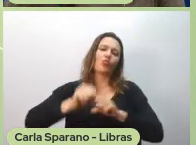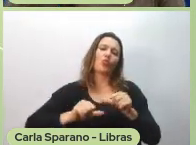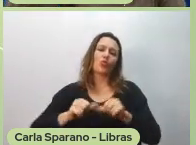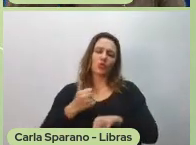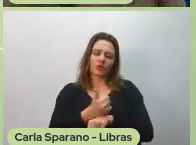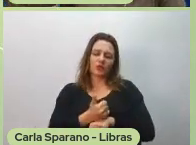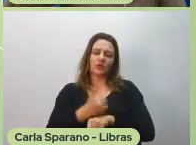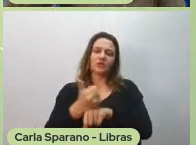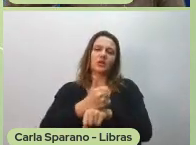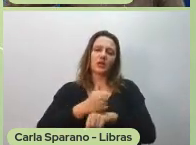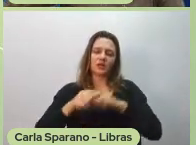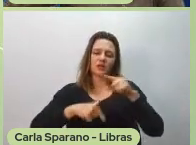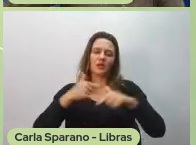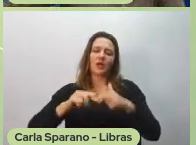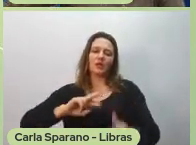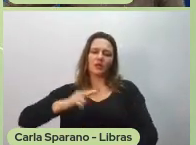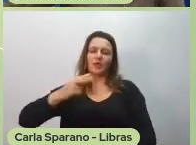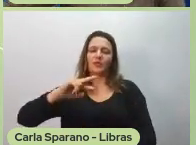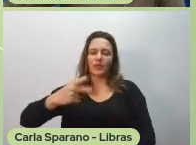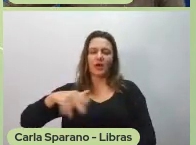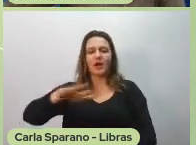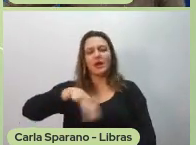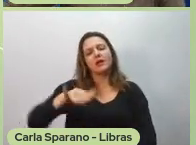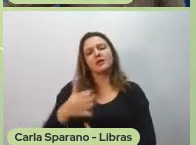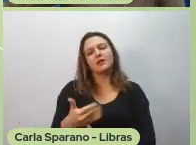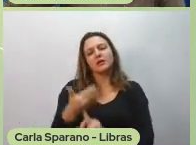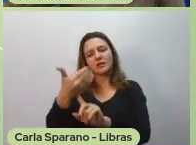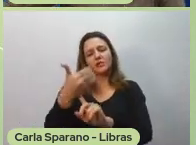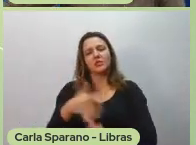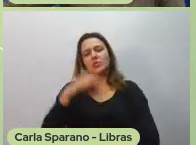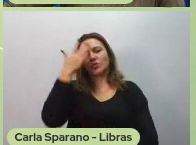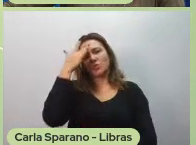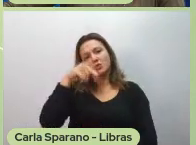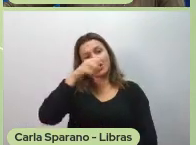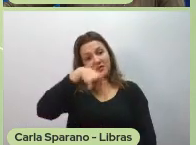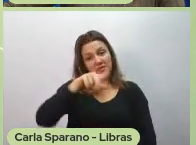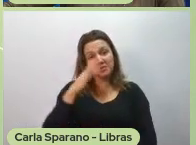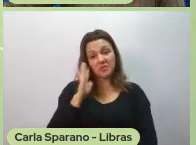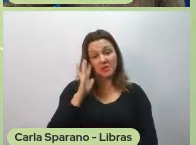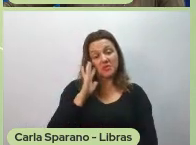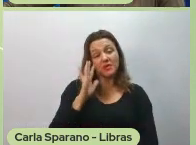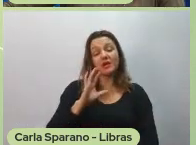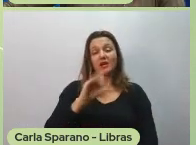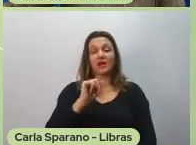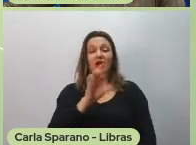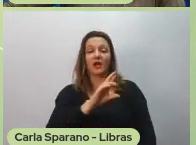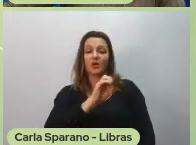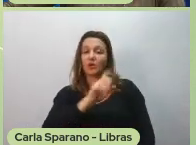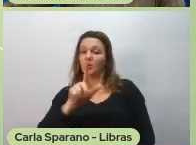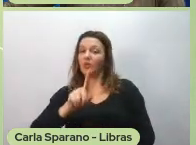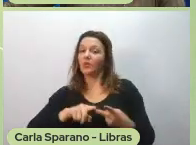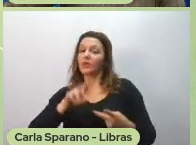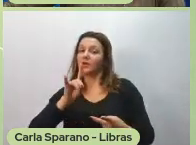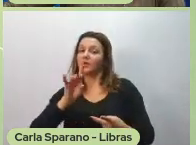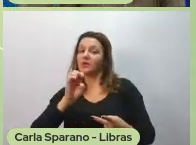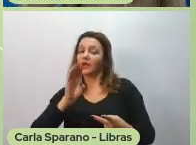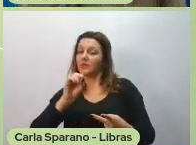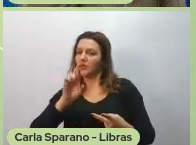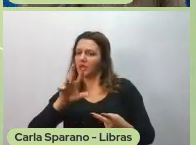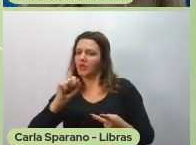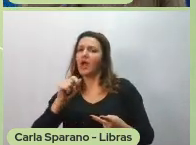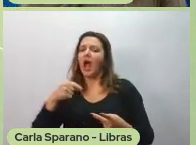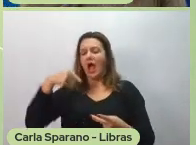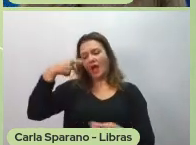dentro da própria companhia. Porque eu imagino, não sei quanto vocês, Carol e Débora, aqui a gente está com muitas